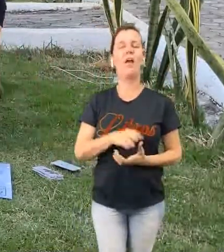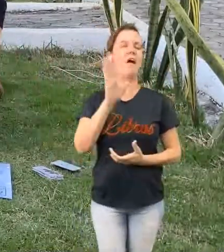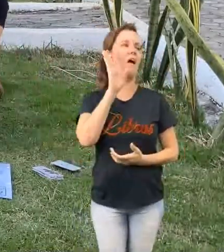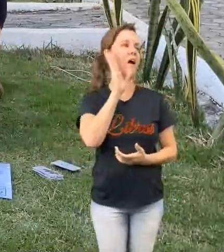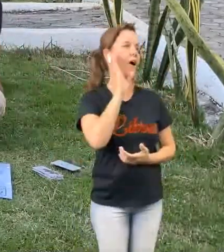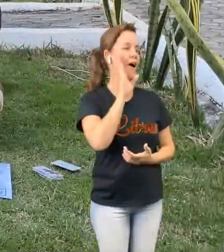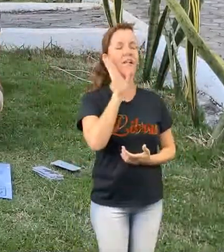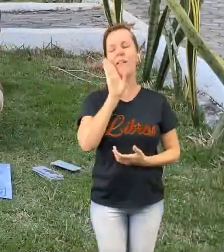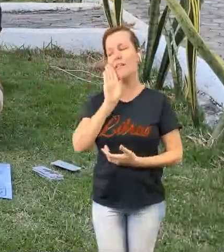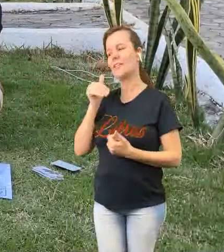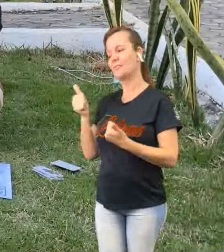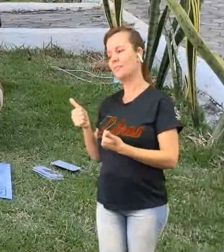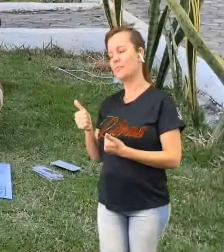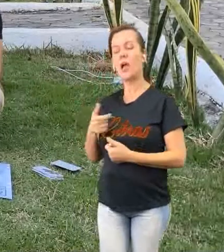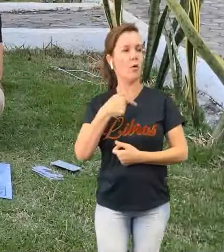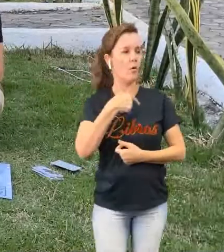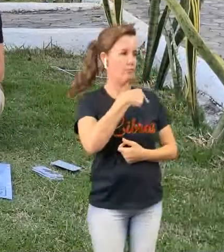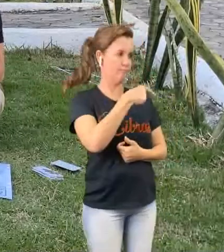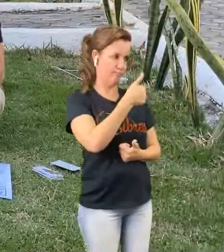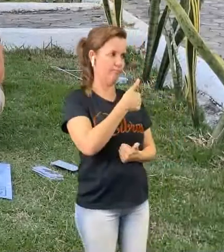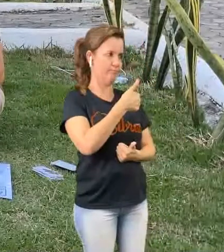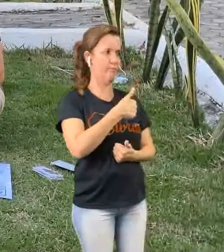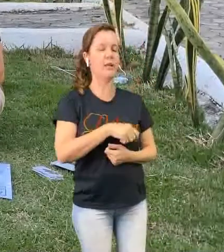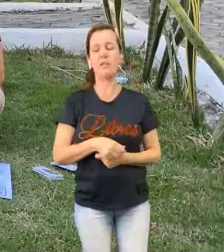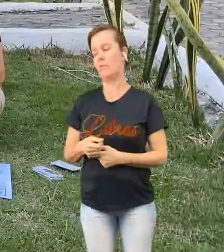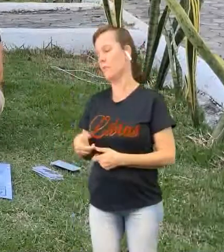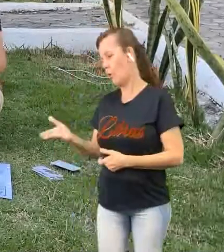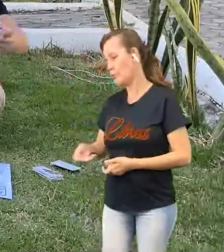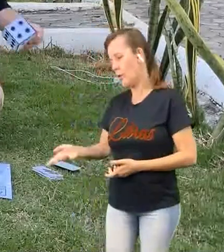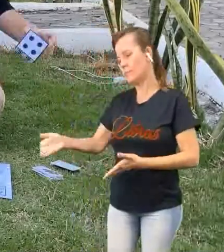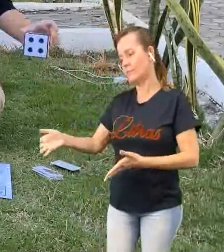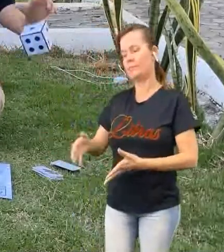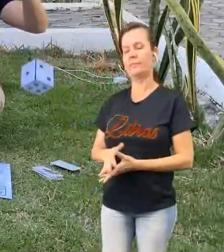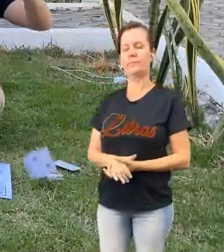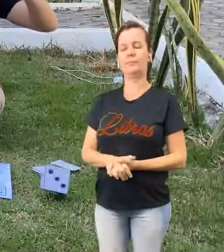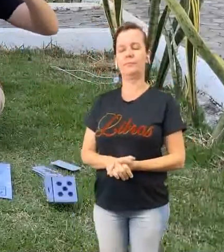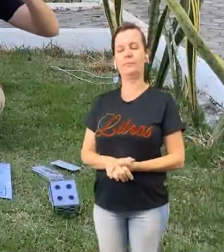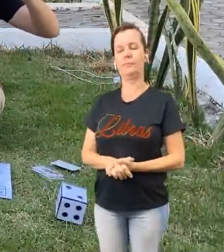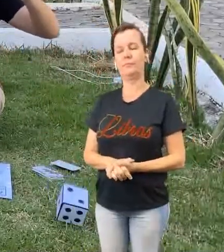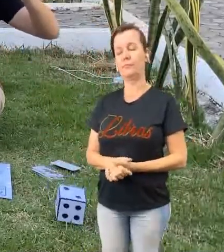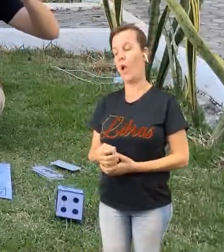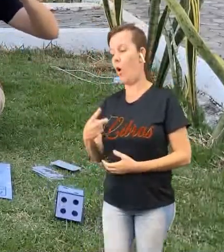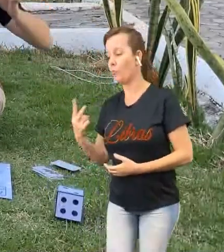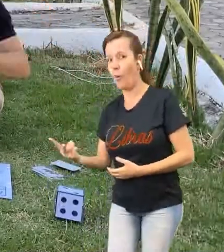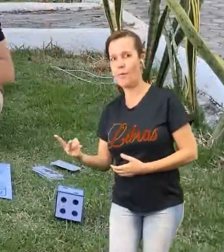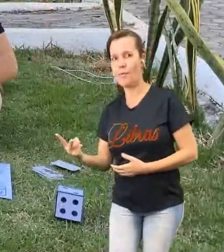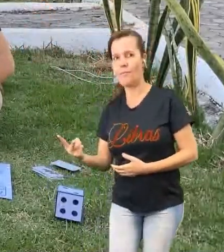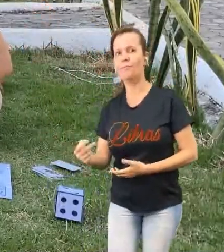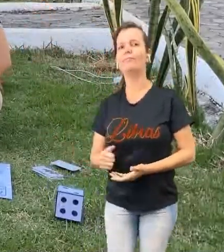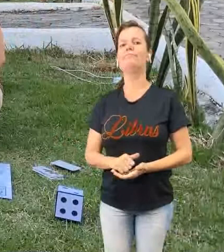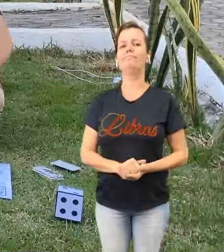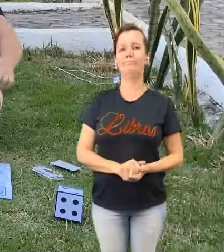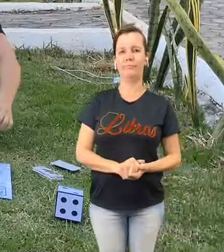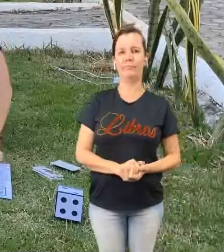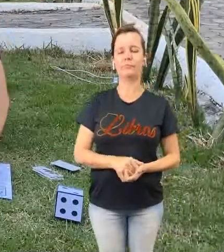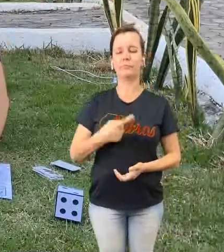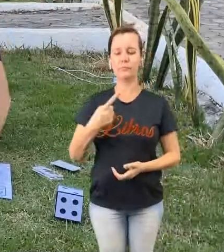Que legal. Agora é sua vez, vovó. Joga pra vovó. Tá bom. Dois.